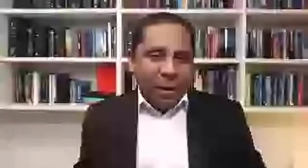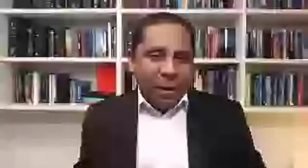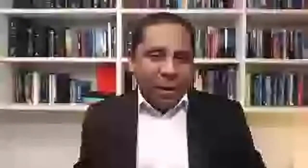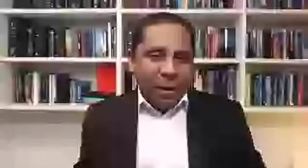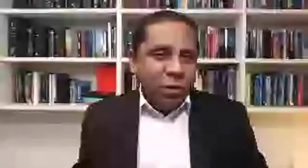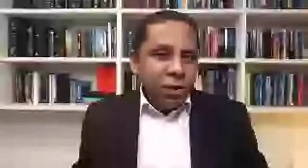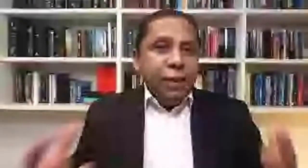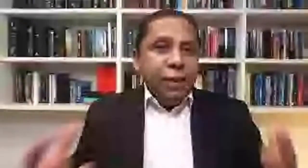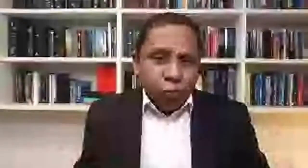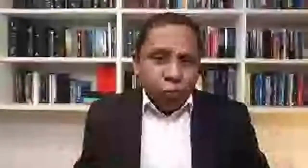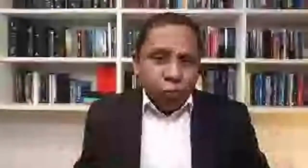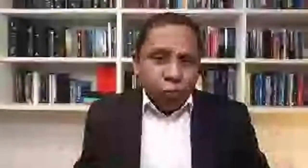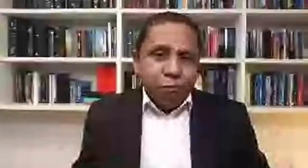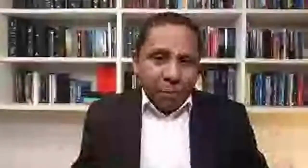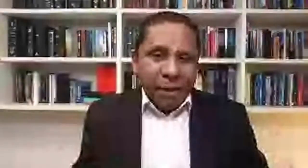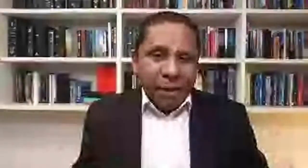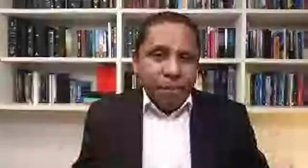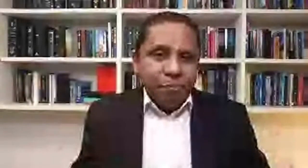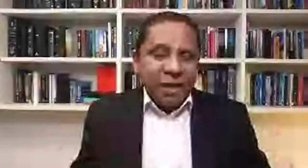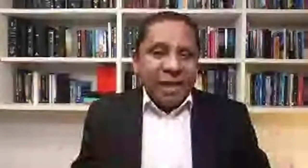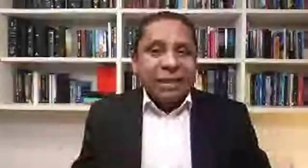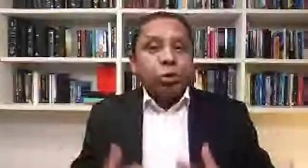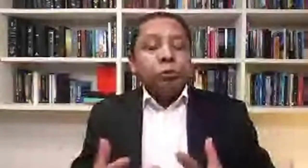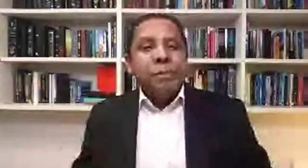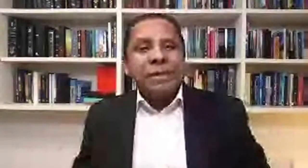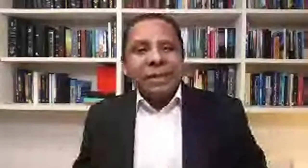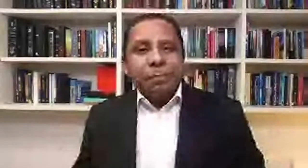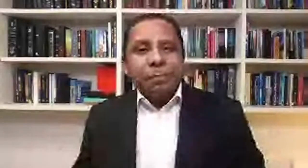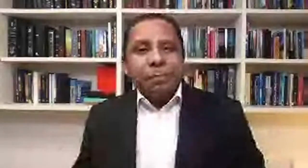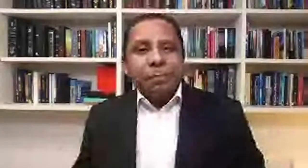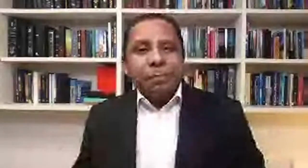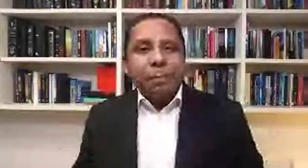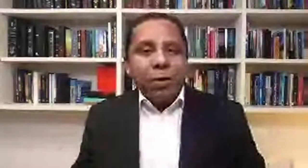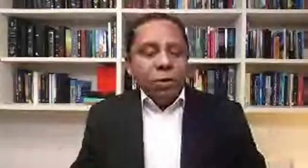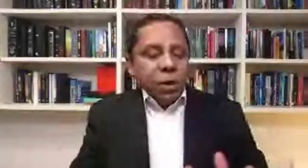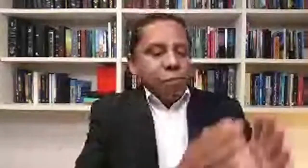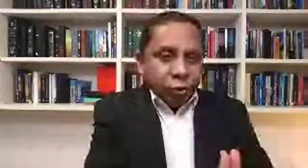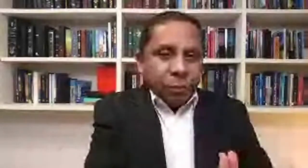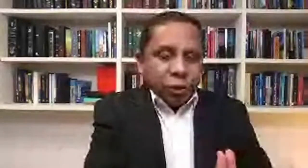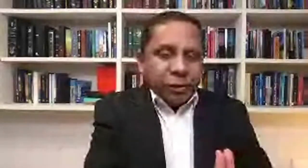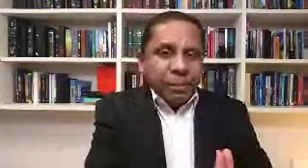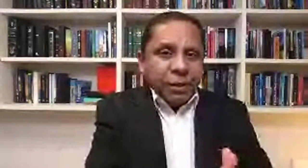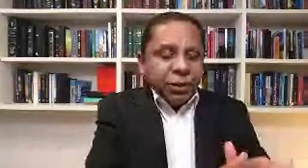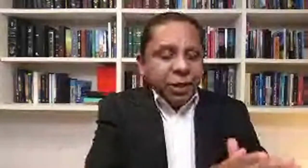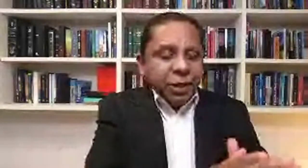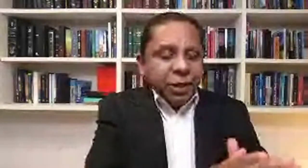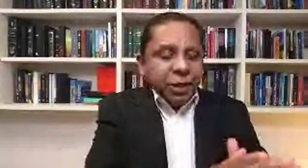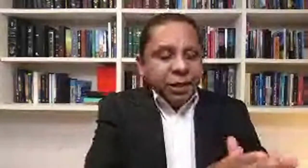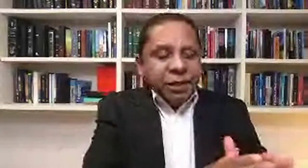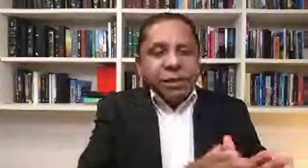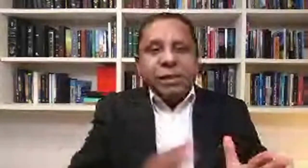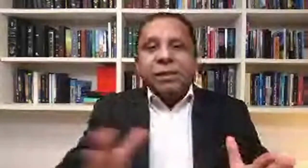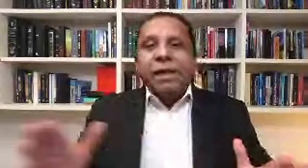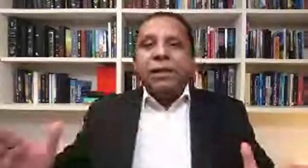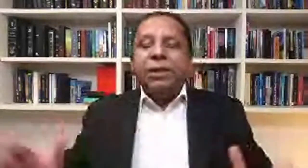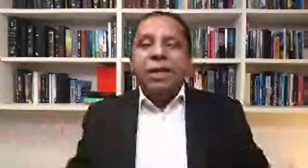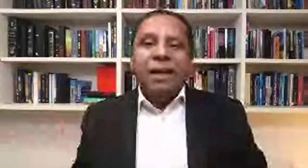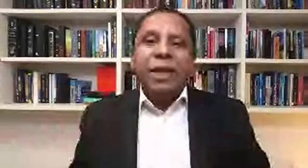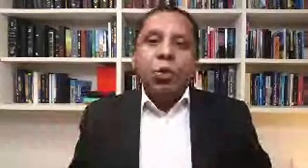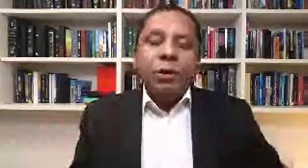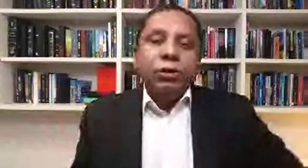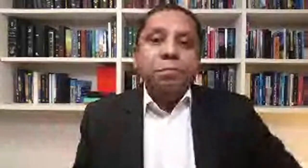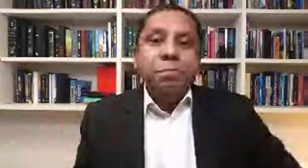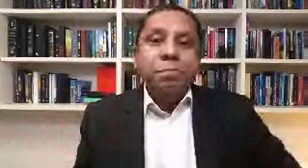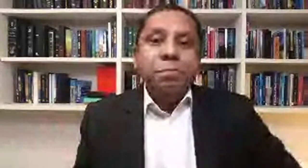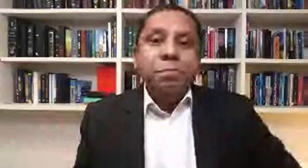papal. Domínio papal. E essa supremacia papal, como 38 aproximadamente, e se estende